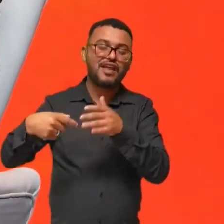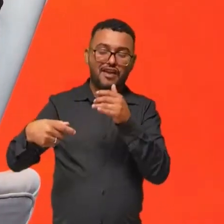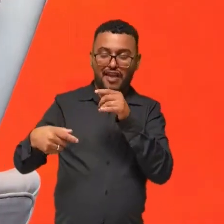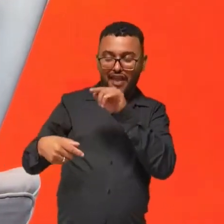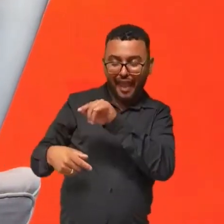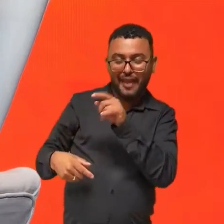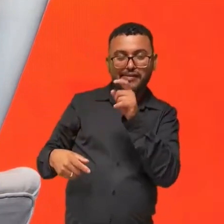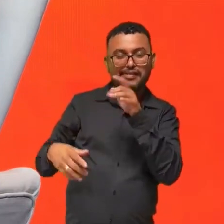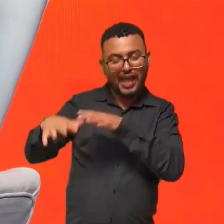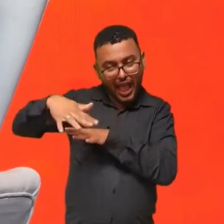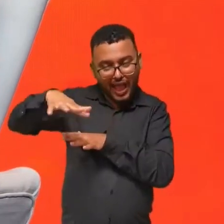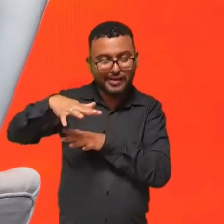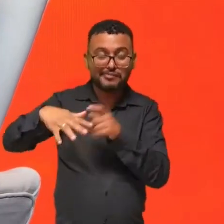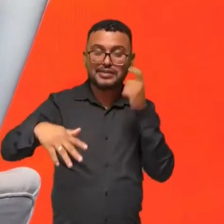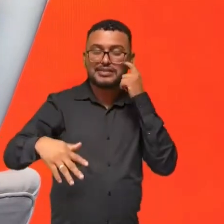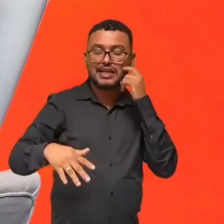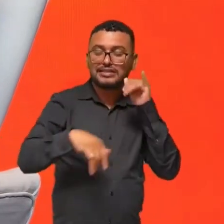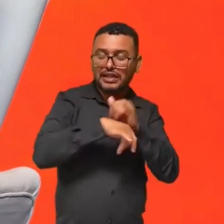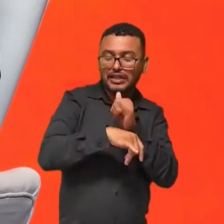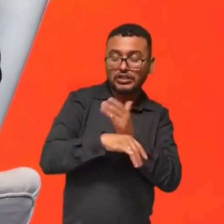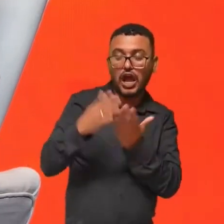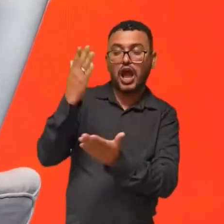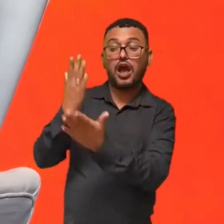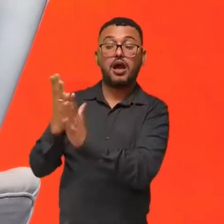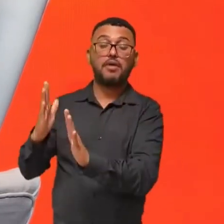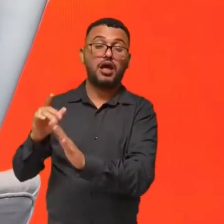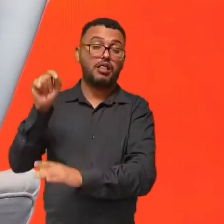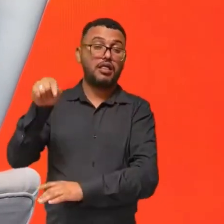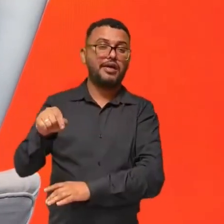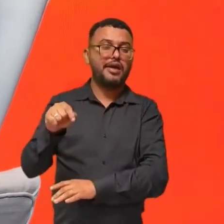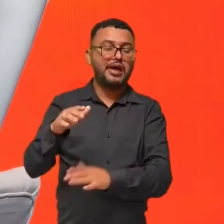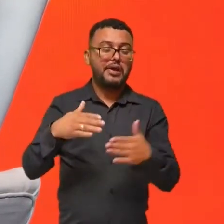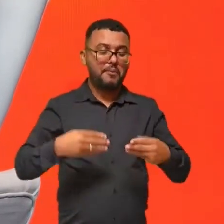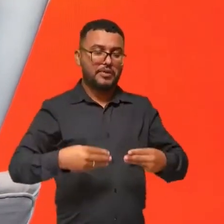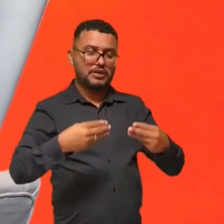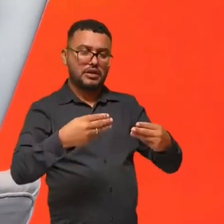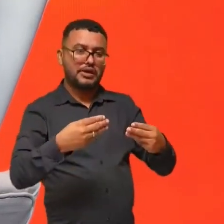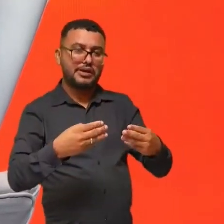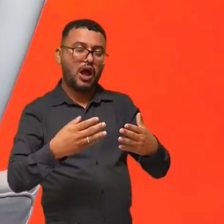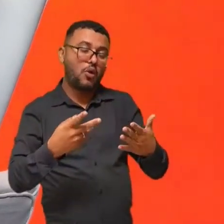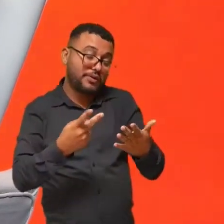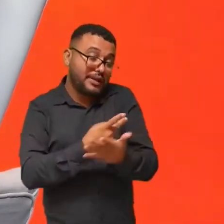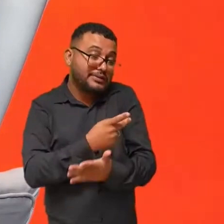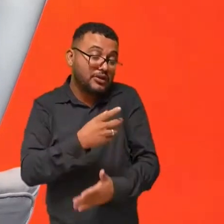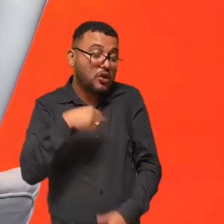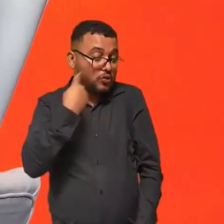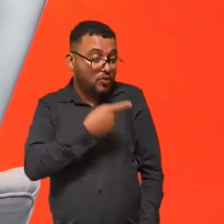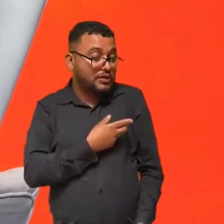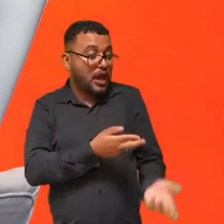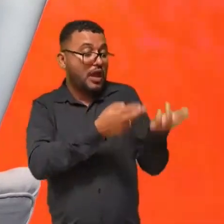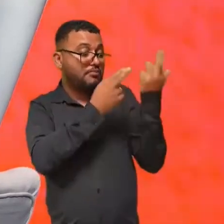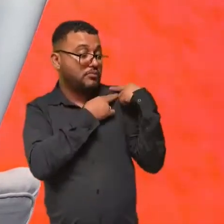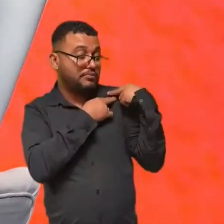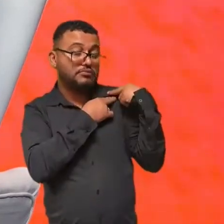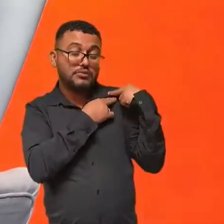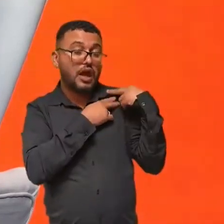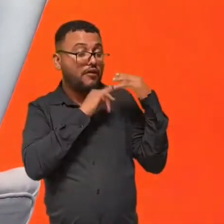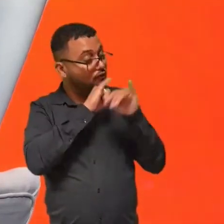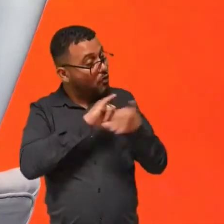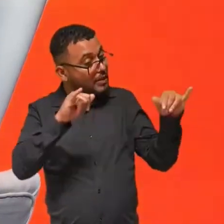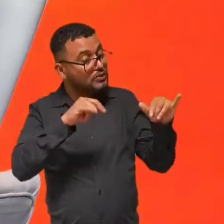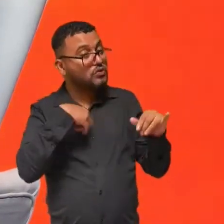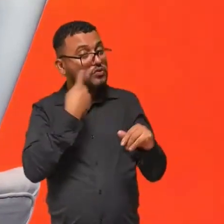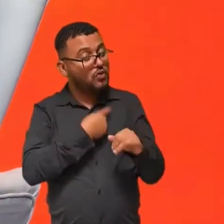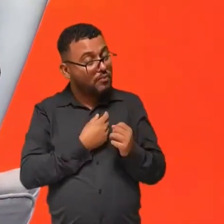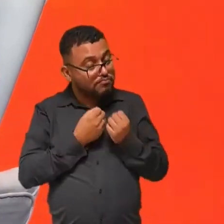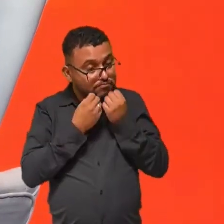Muitos ministérios, muitos órgãos fazem isso, mas para mim é assim, a gente tem que assumir a responsabilidade pela informação que a gente distribui. A gente tem que assumir a